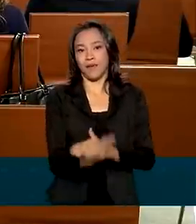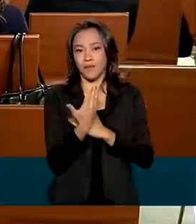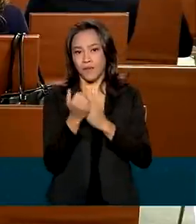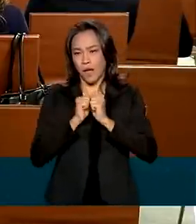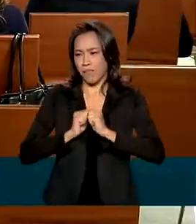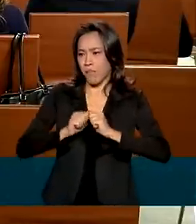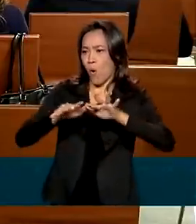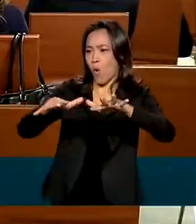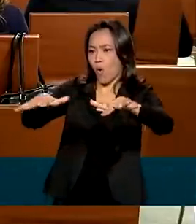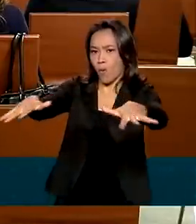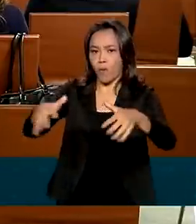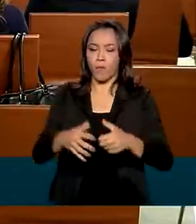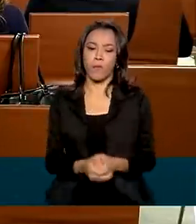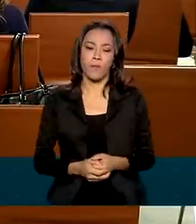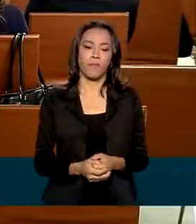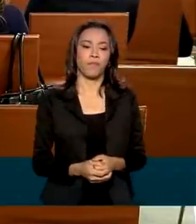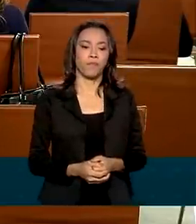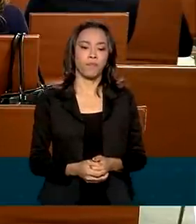nossa